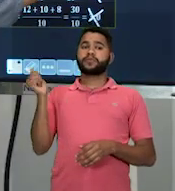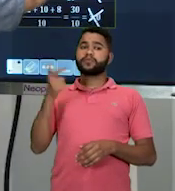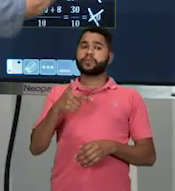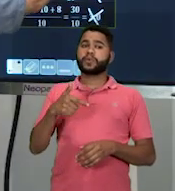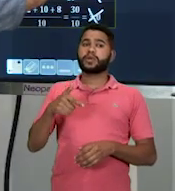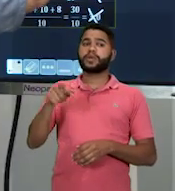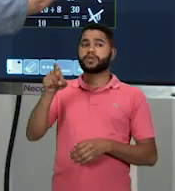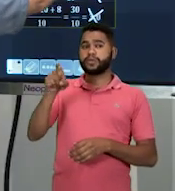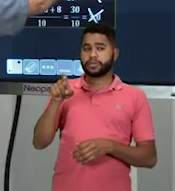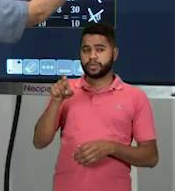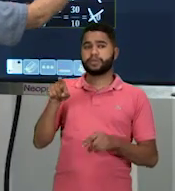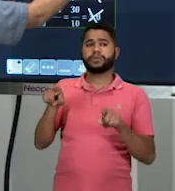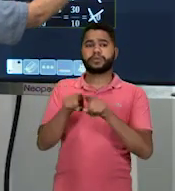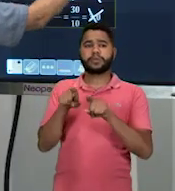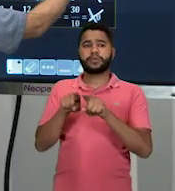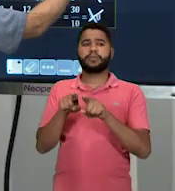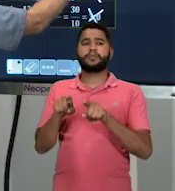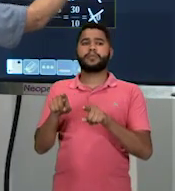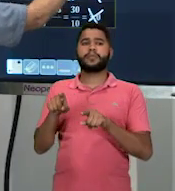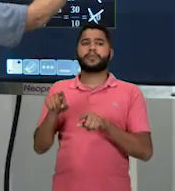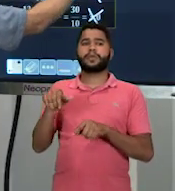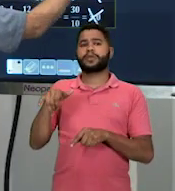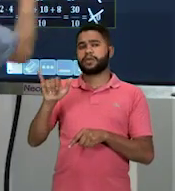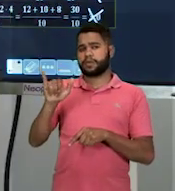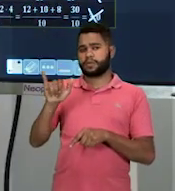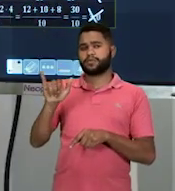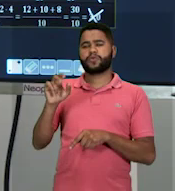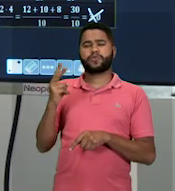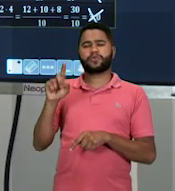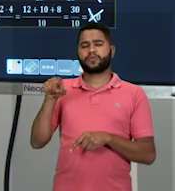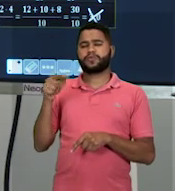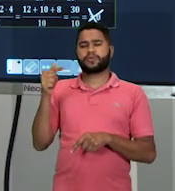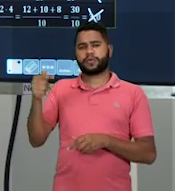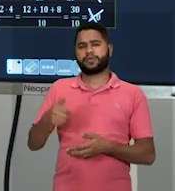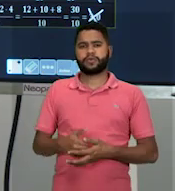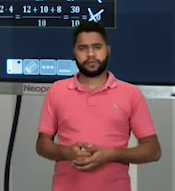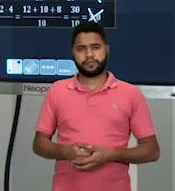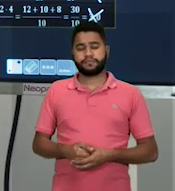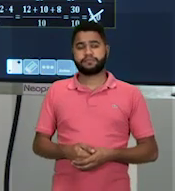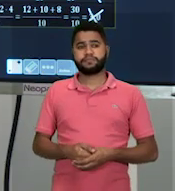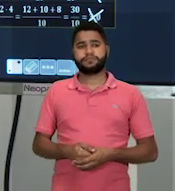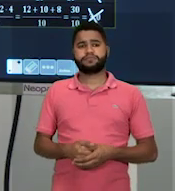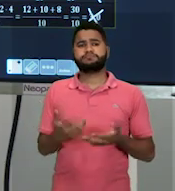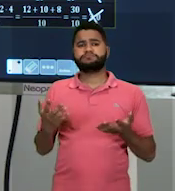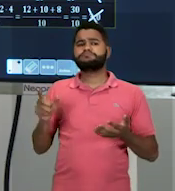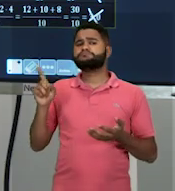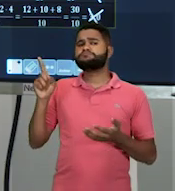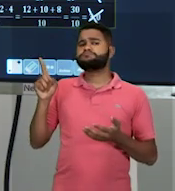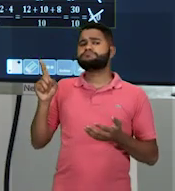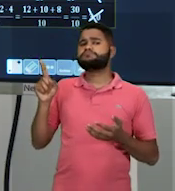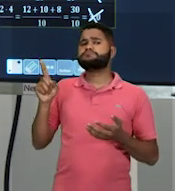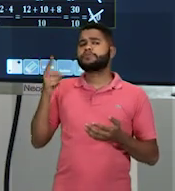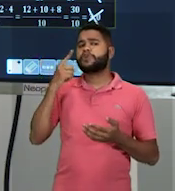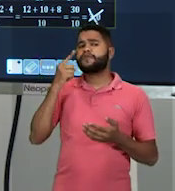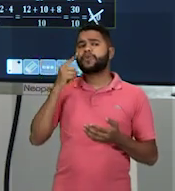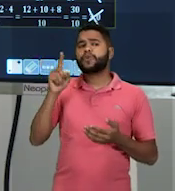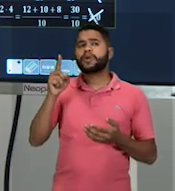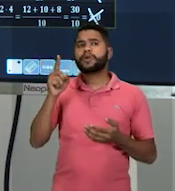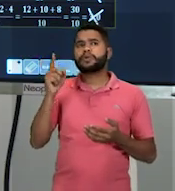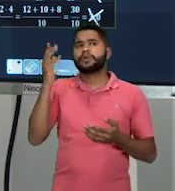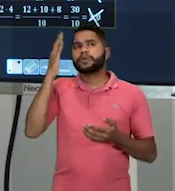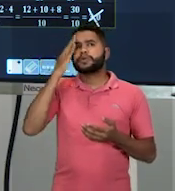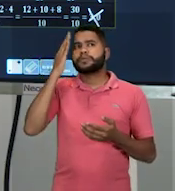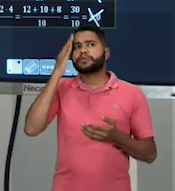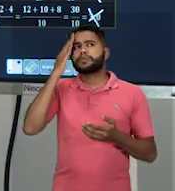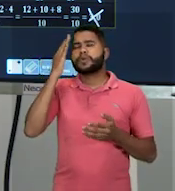agência X, que é 2,4, e a agência Y, que é 2,7. Então, o que essa questão queria cobrar de você? Se você